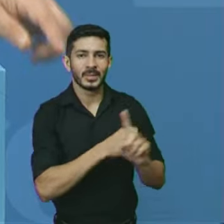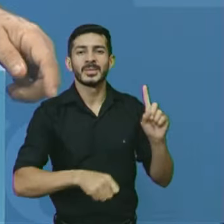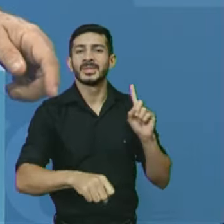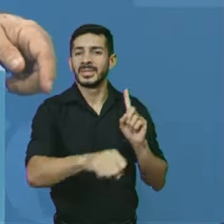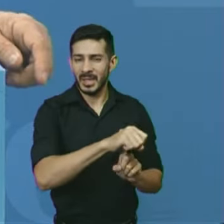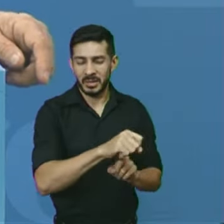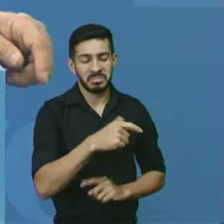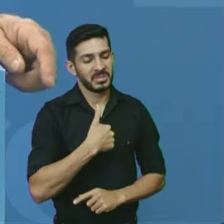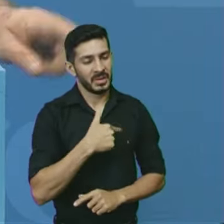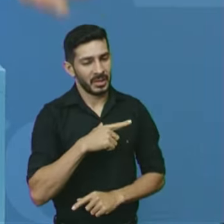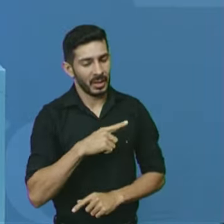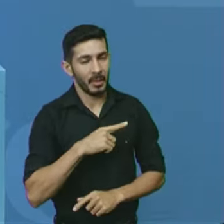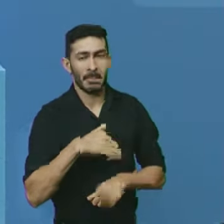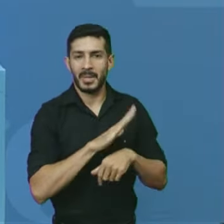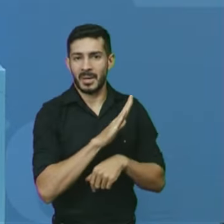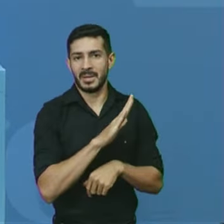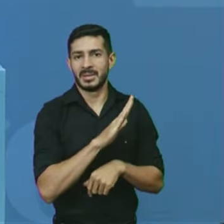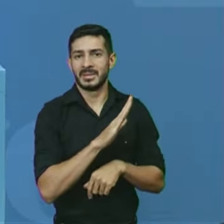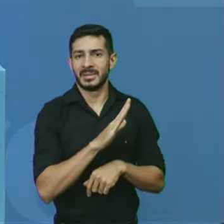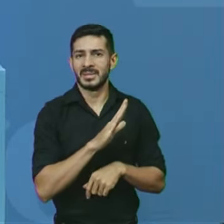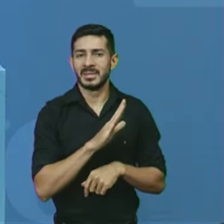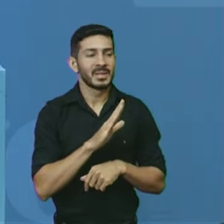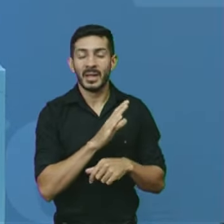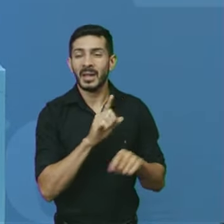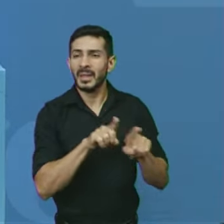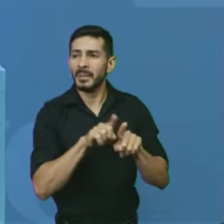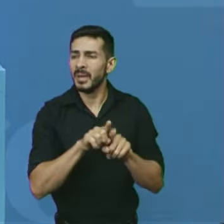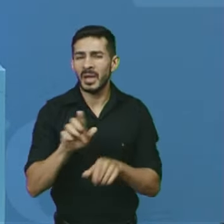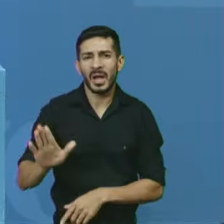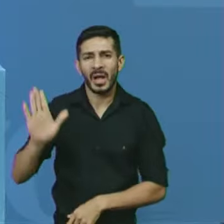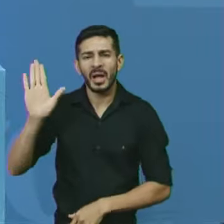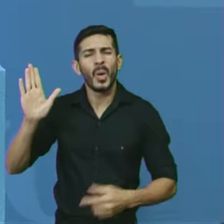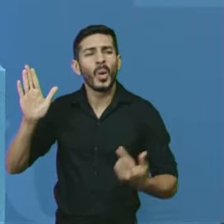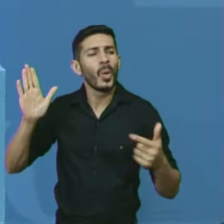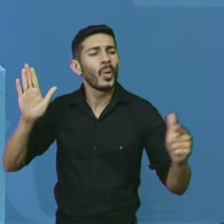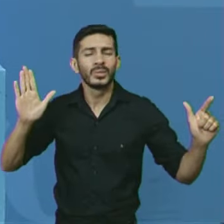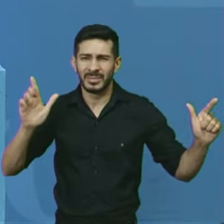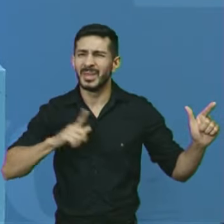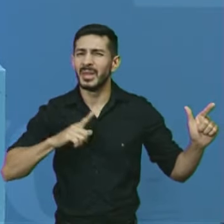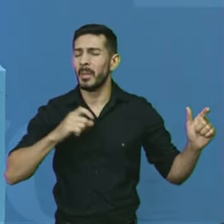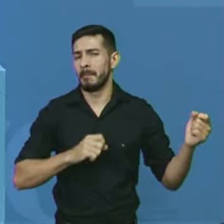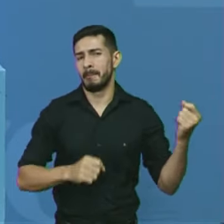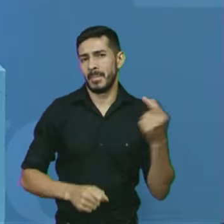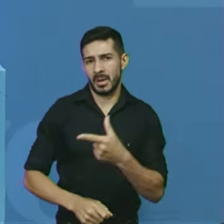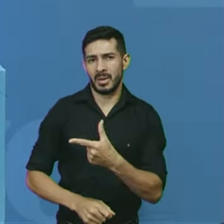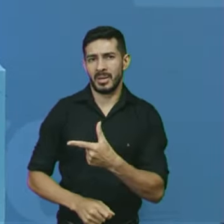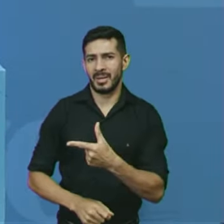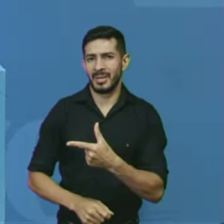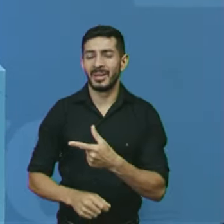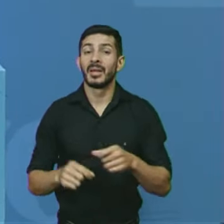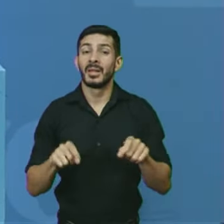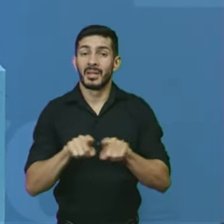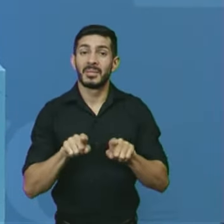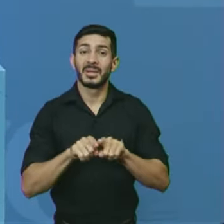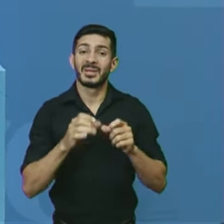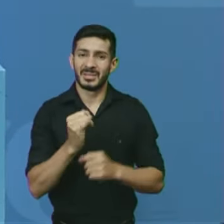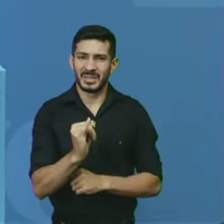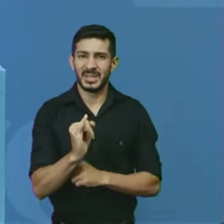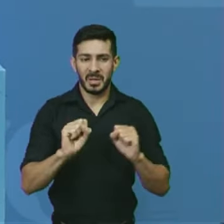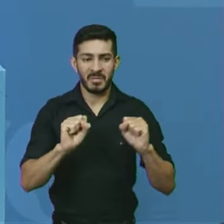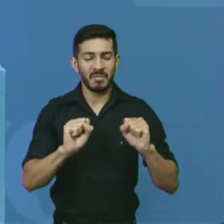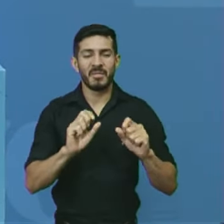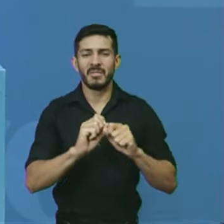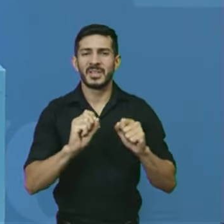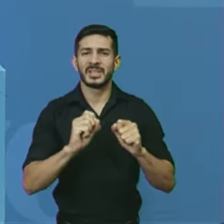você do que o seu chefe de que qualquer outro candidato e deixa de ser candidato dat também se você tiver maior obra